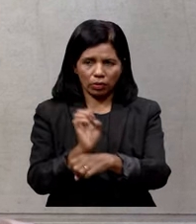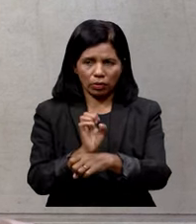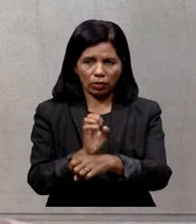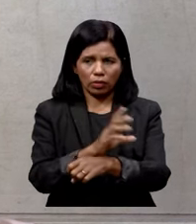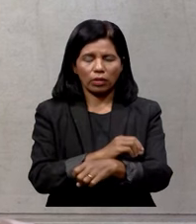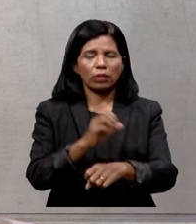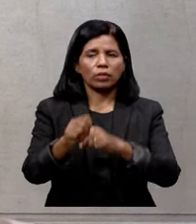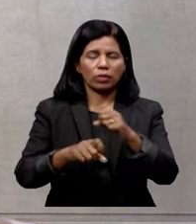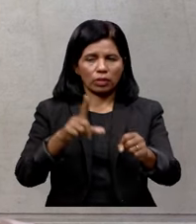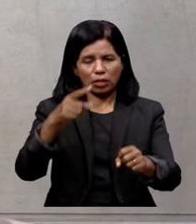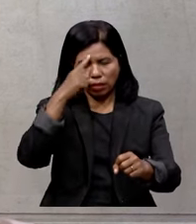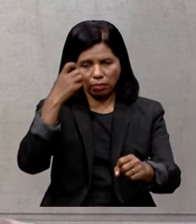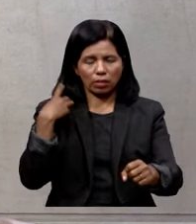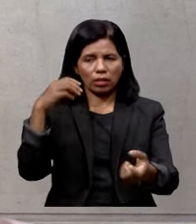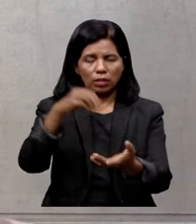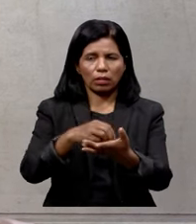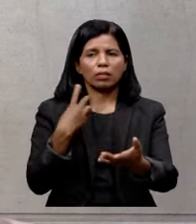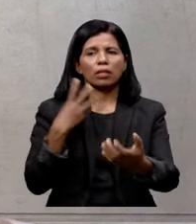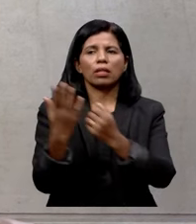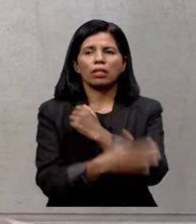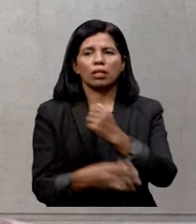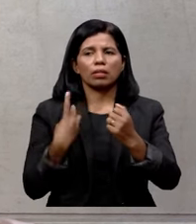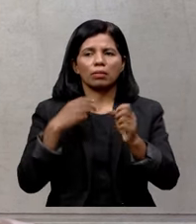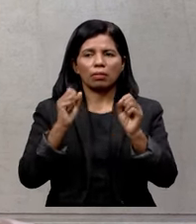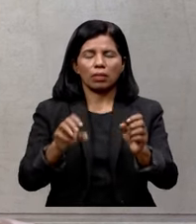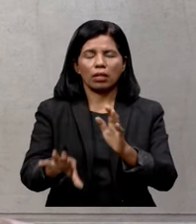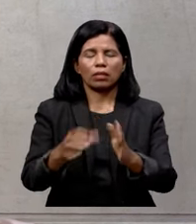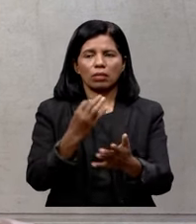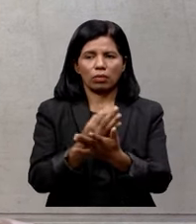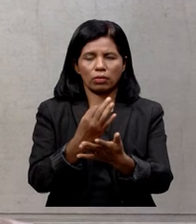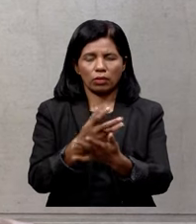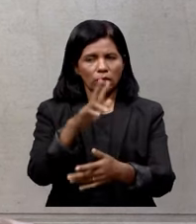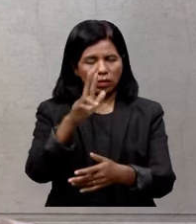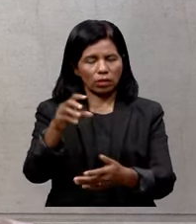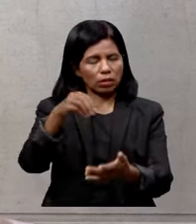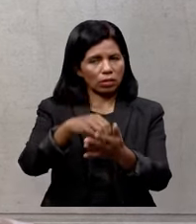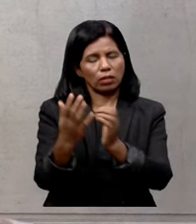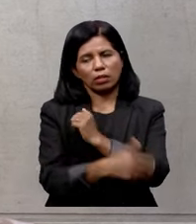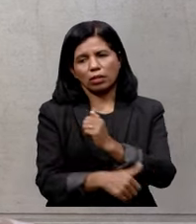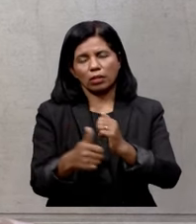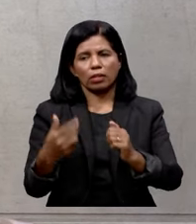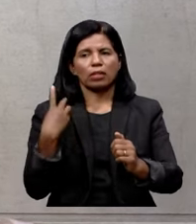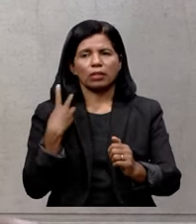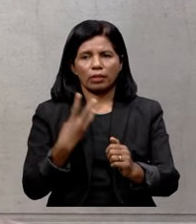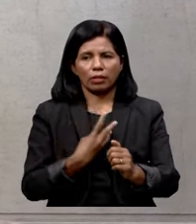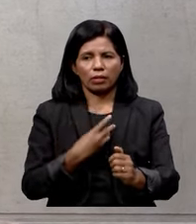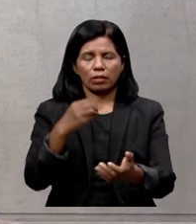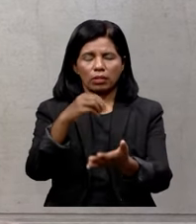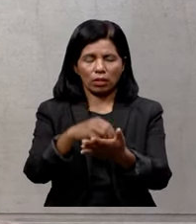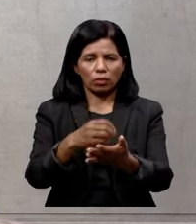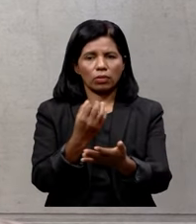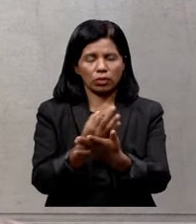retorno social. Também está quando investe em Itanerai, está bem retan retorno todo. Mas se investe em Railior, está o retorno